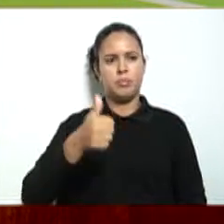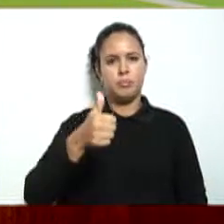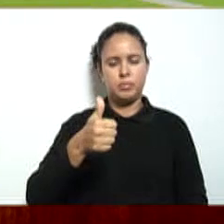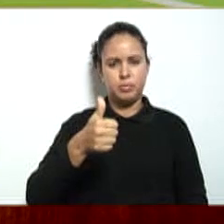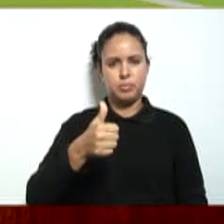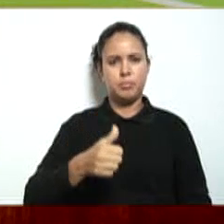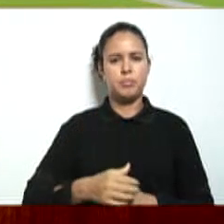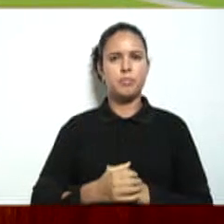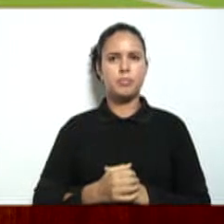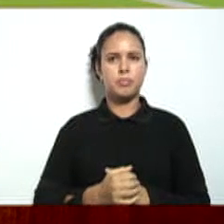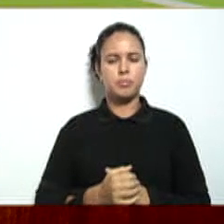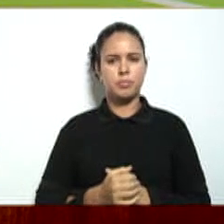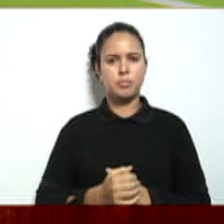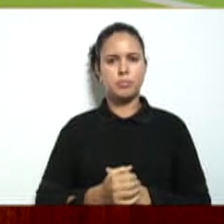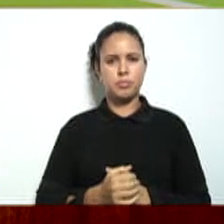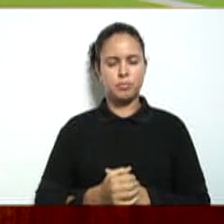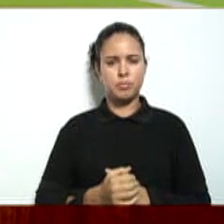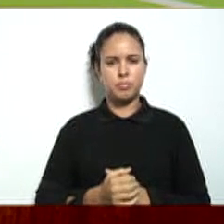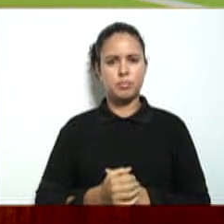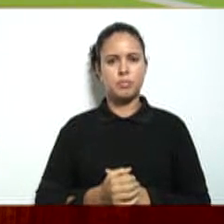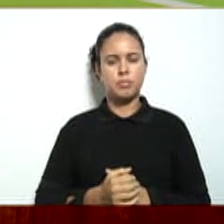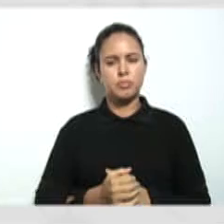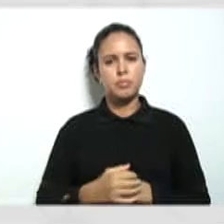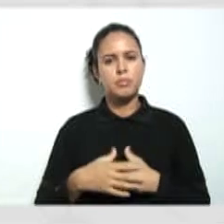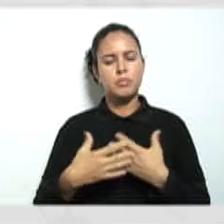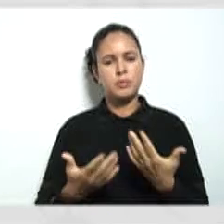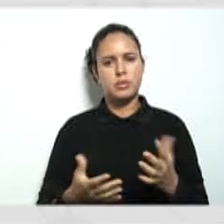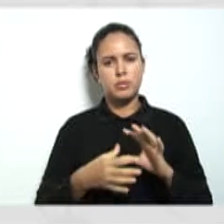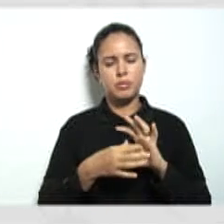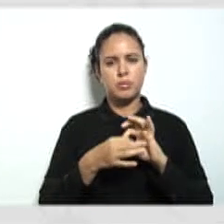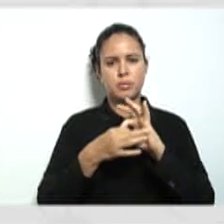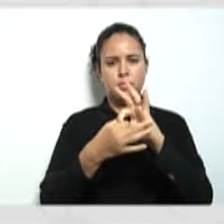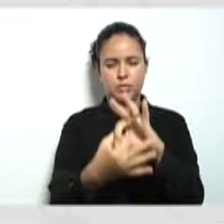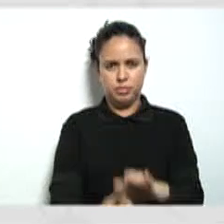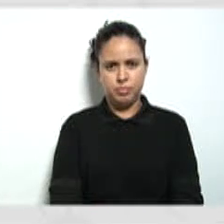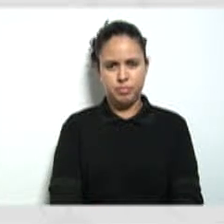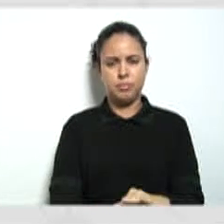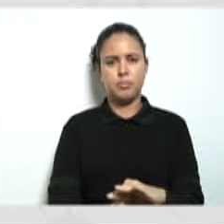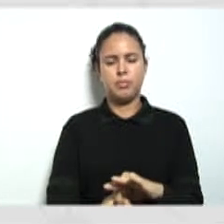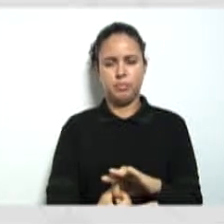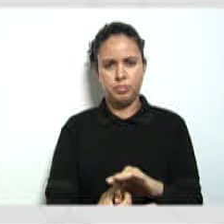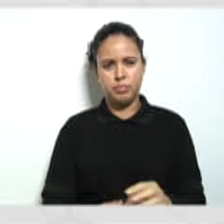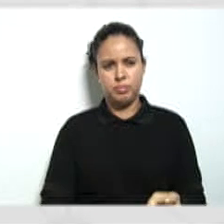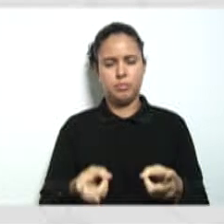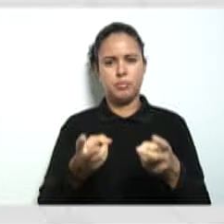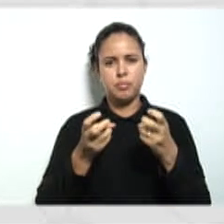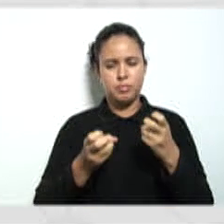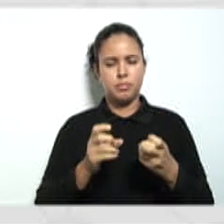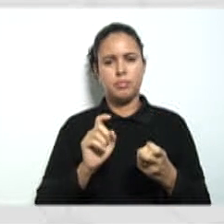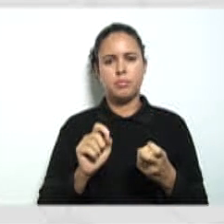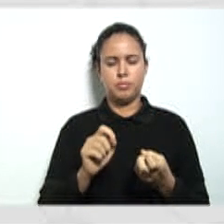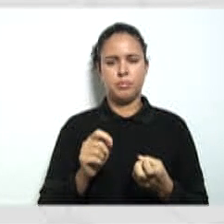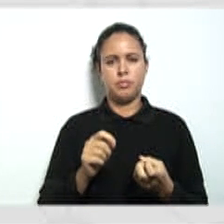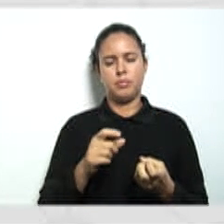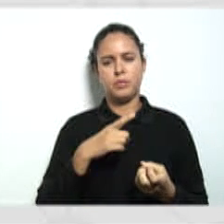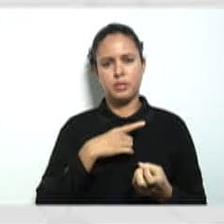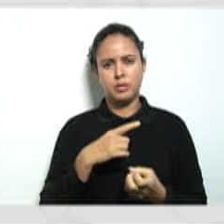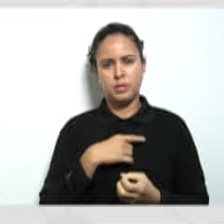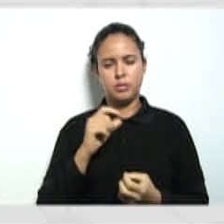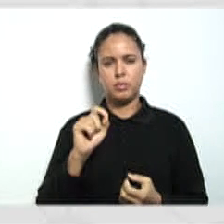cooperativas trabalhando. Isso, e nesse contexto a gente vê que as ações de fomento ao cooperativismo devem se ater